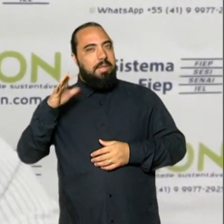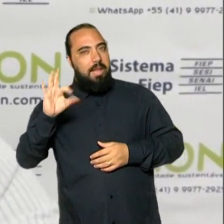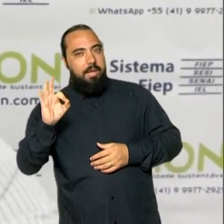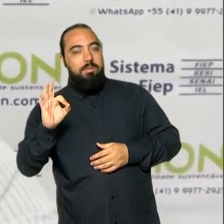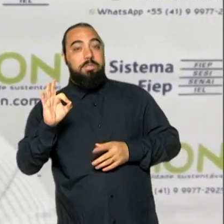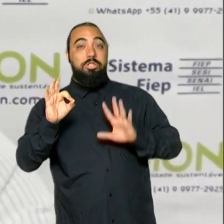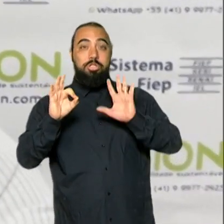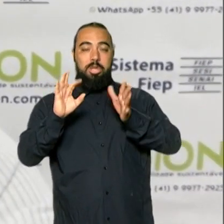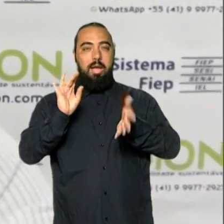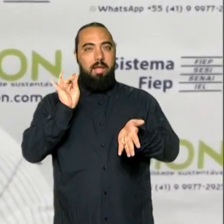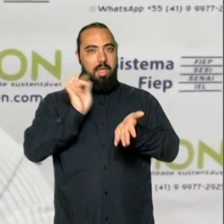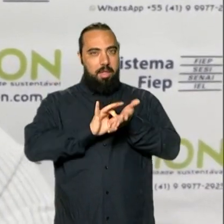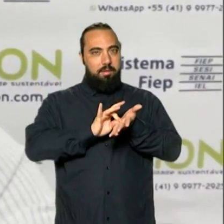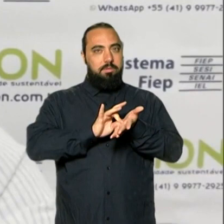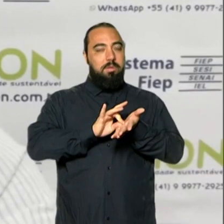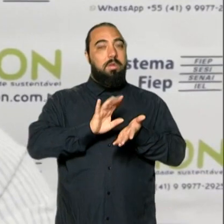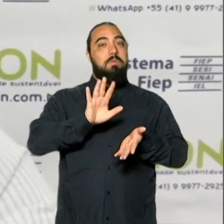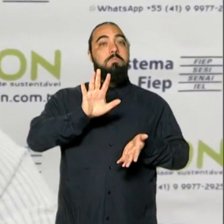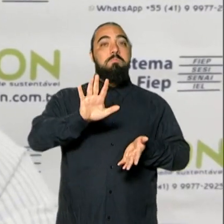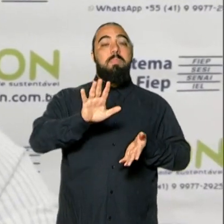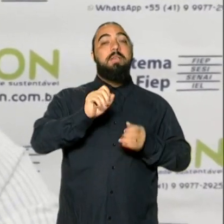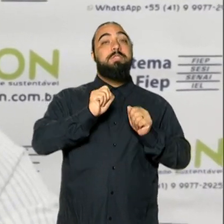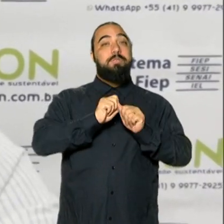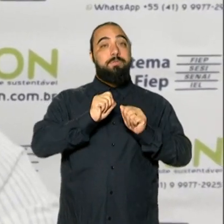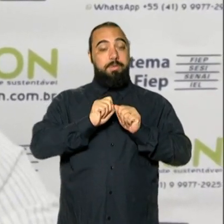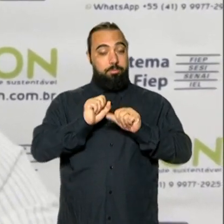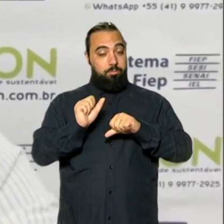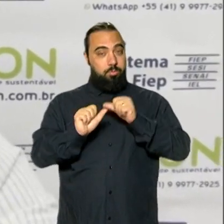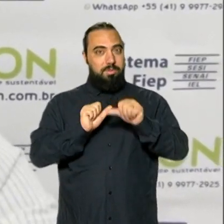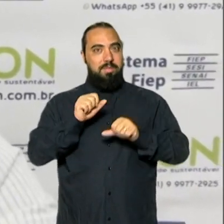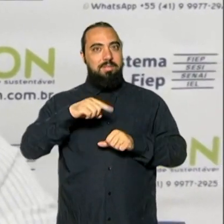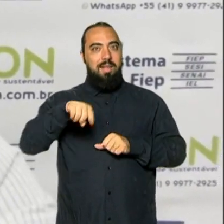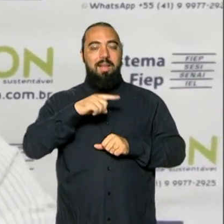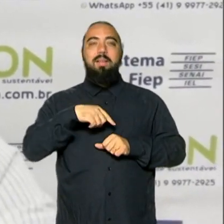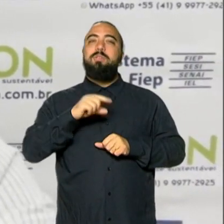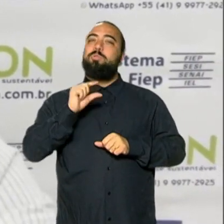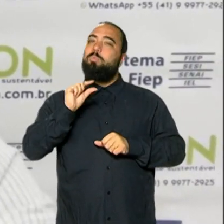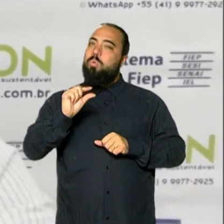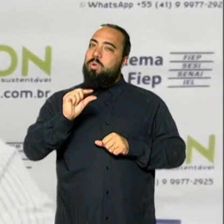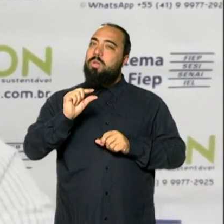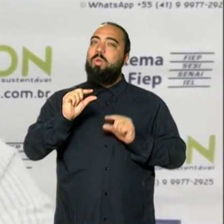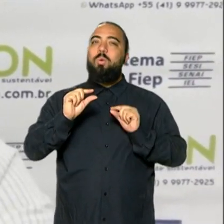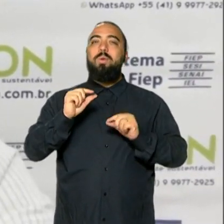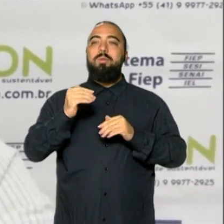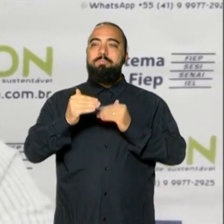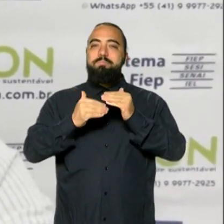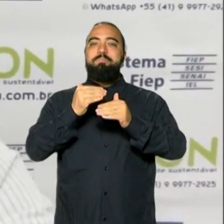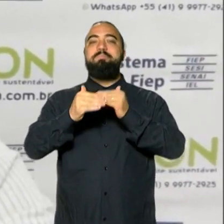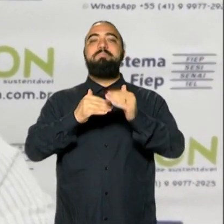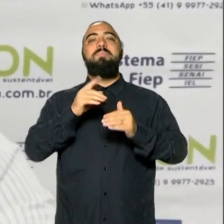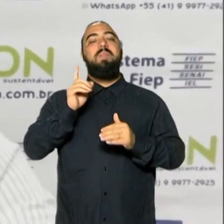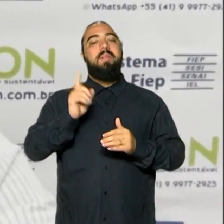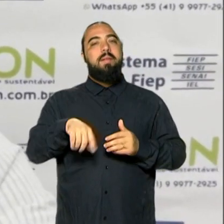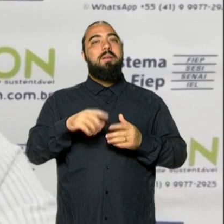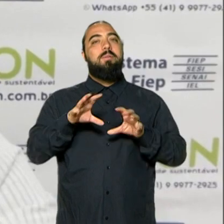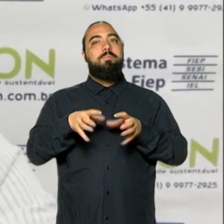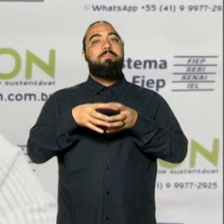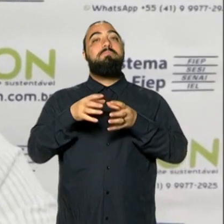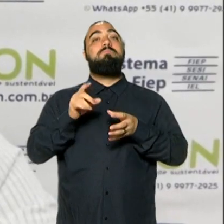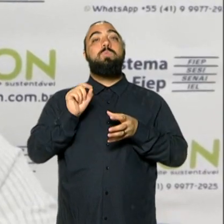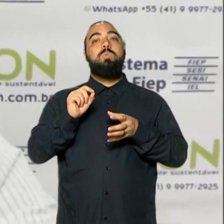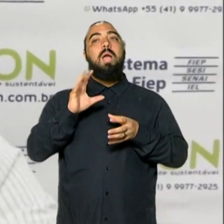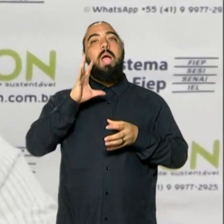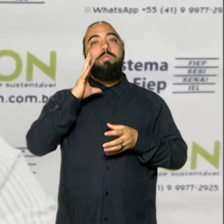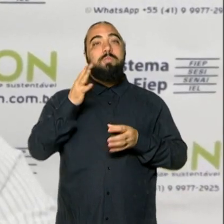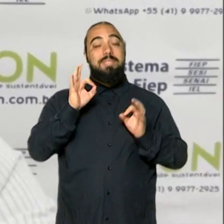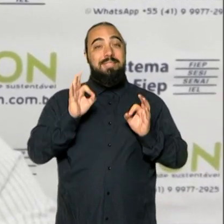uma realidade. O que fez com que eles ficassem um pouquinho relegados em relação à combustão foi